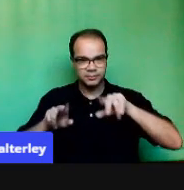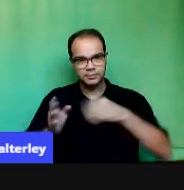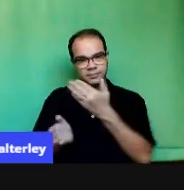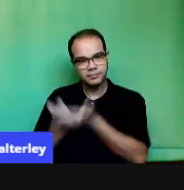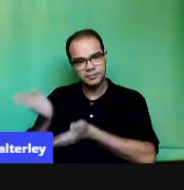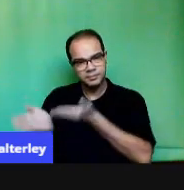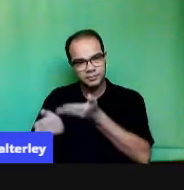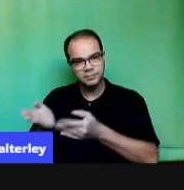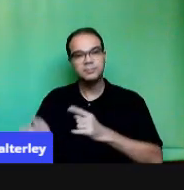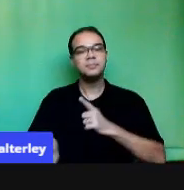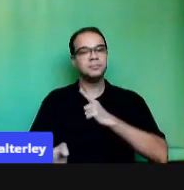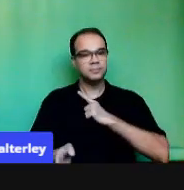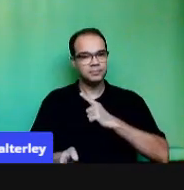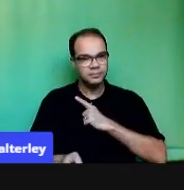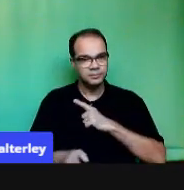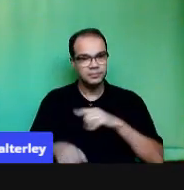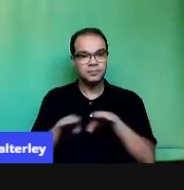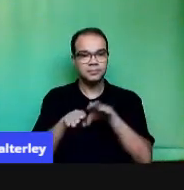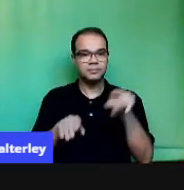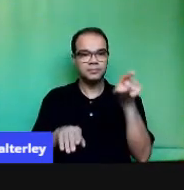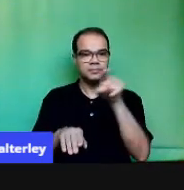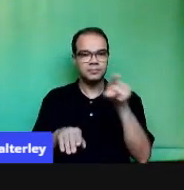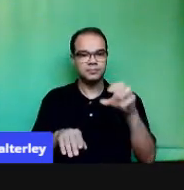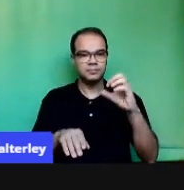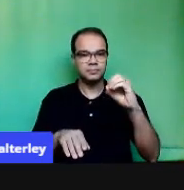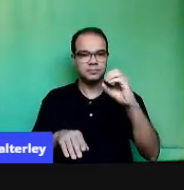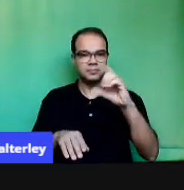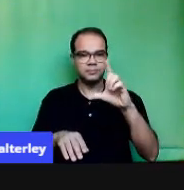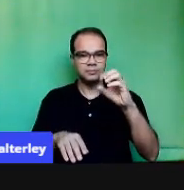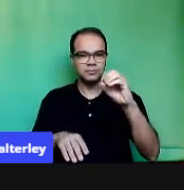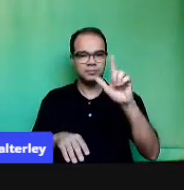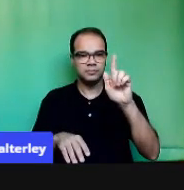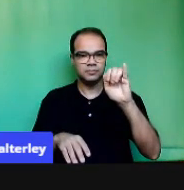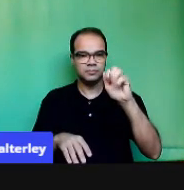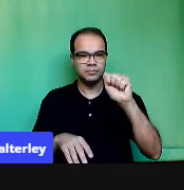zoologia, como combinado previamente com os professores. Pode passar, por favor?